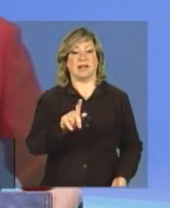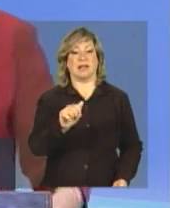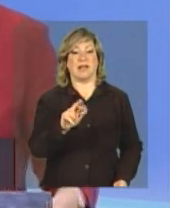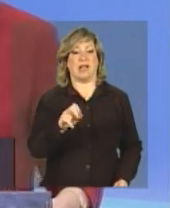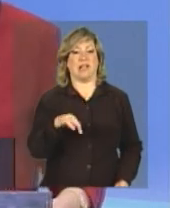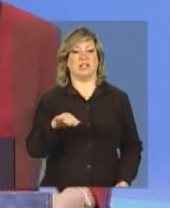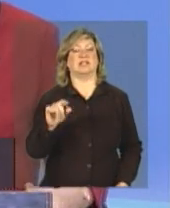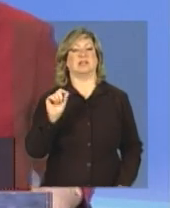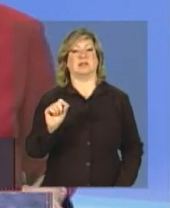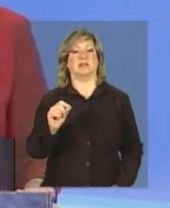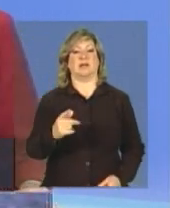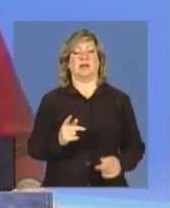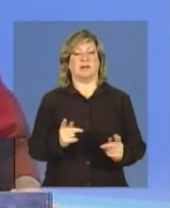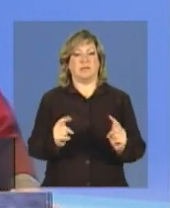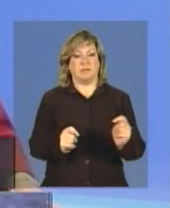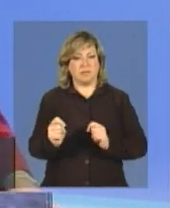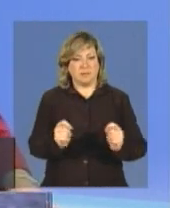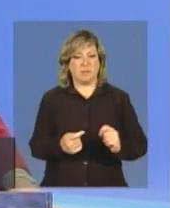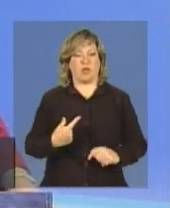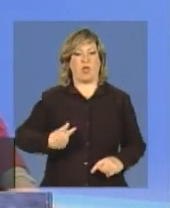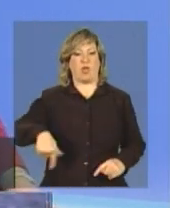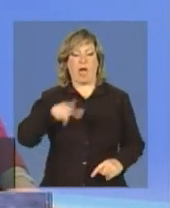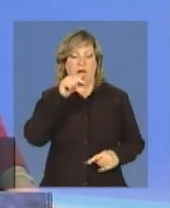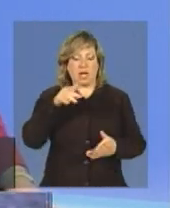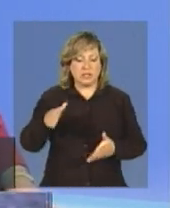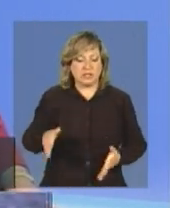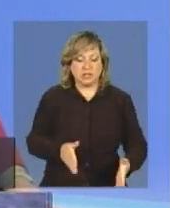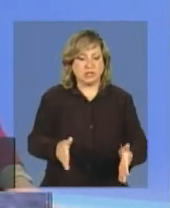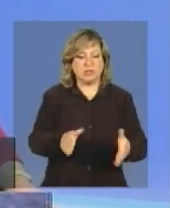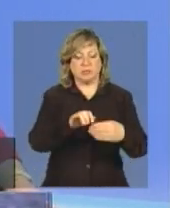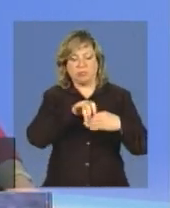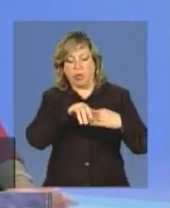a preservação das nossas nascentes,